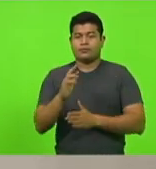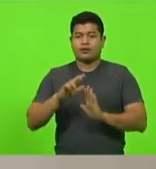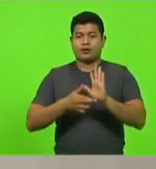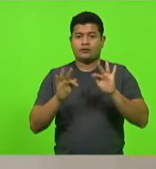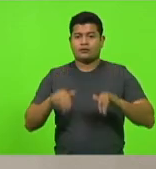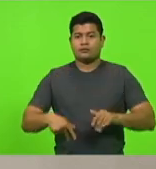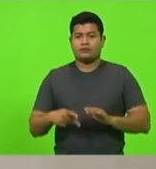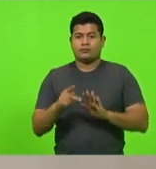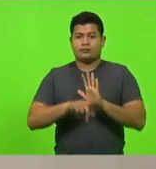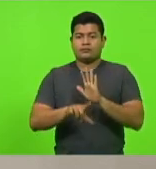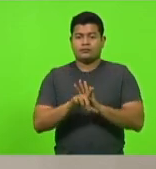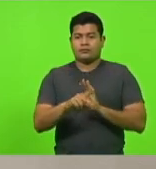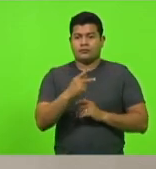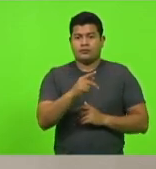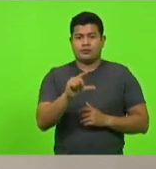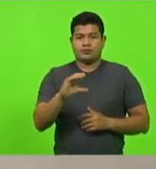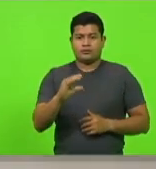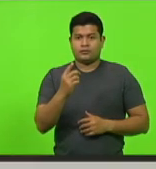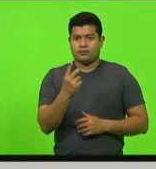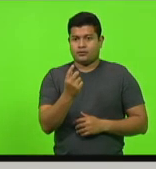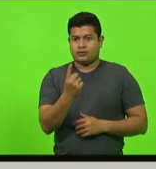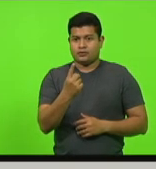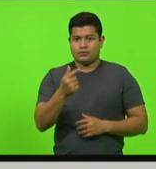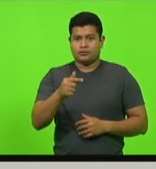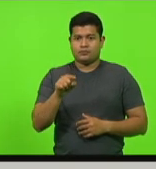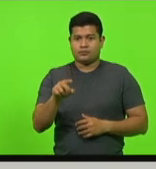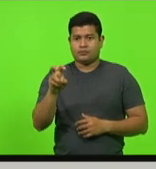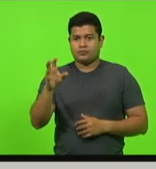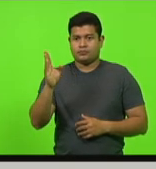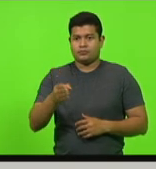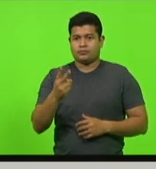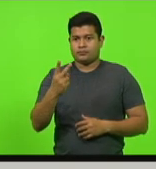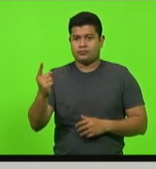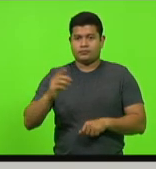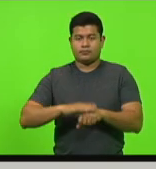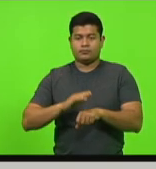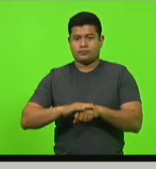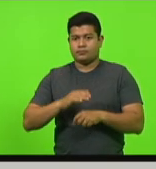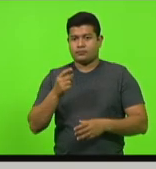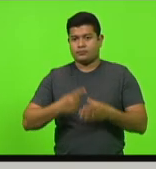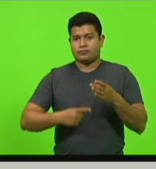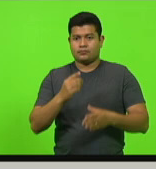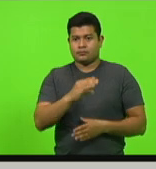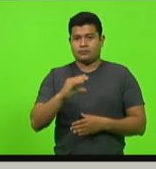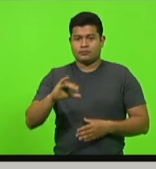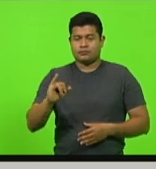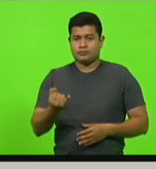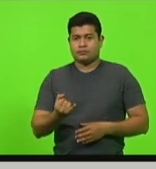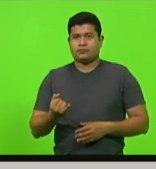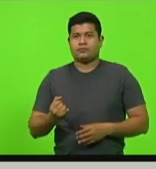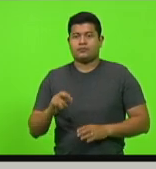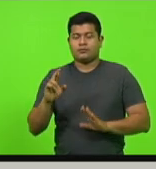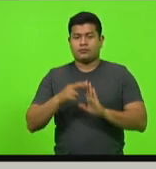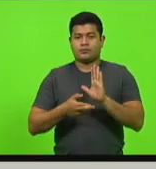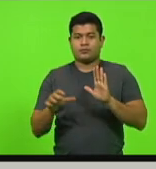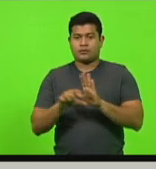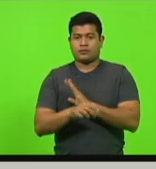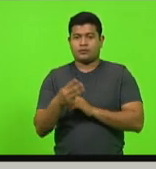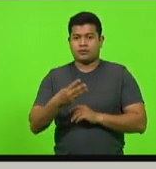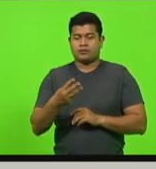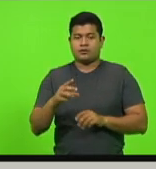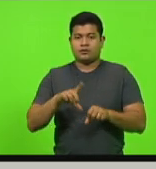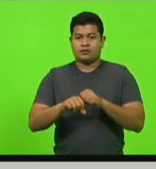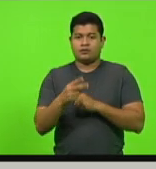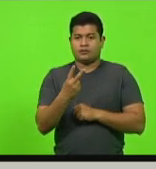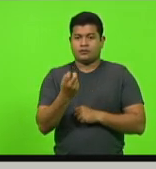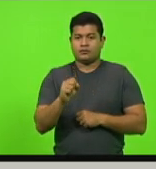projeto de lei complementar 17.5/2021, autor Comissão de Constituição e Justiça. altera a redação do inciso 3º do artigo 28 da Lei